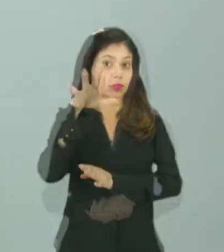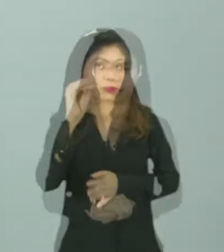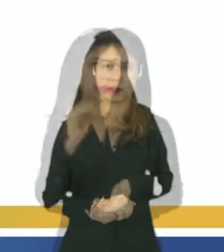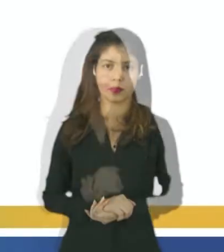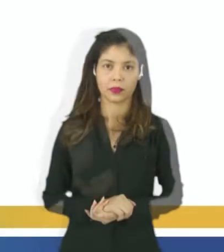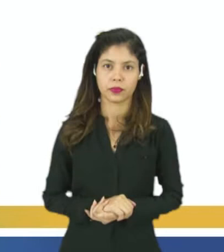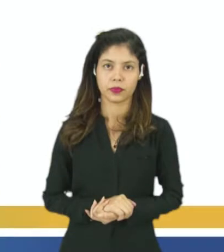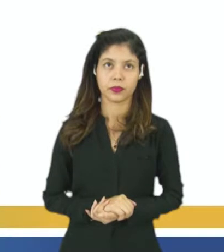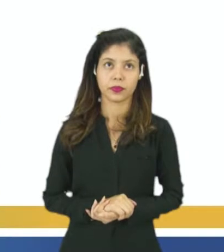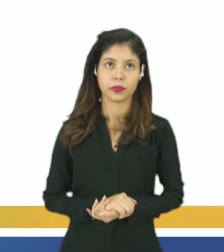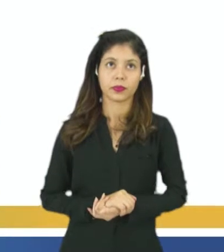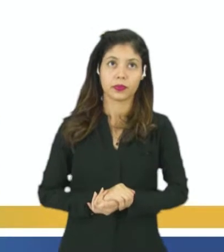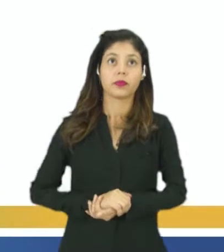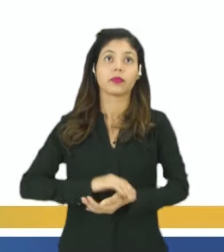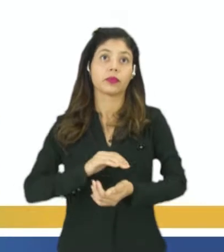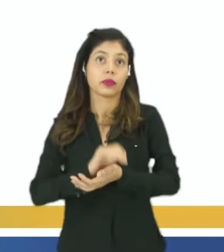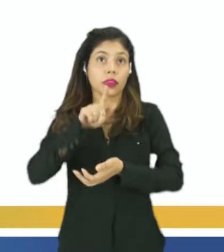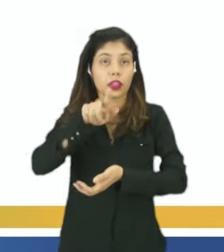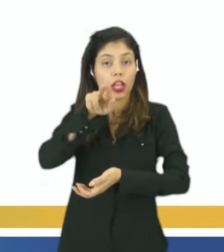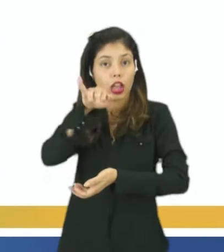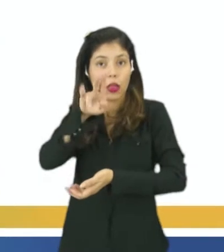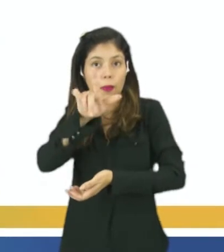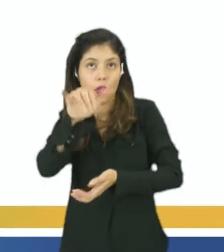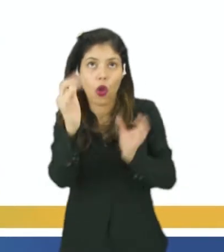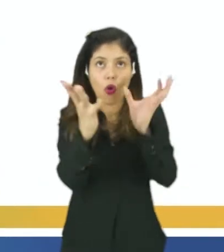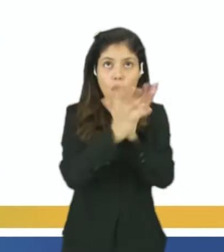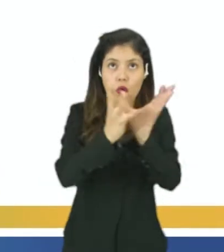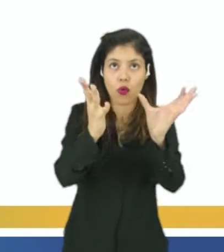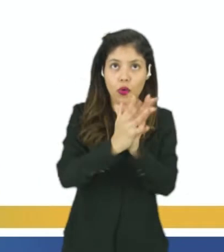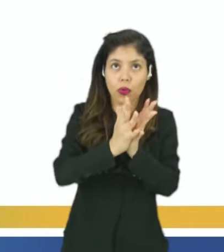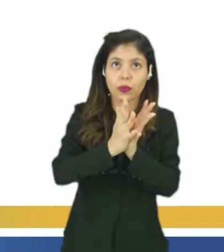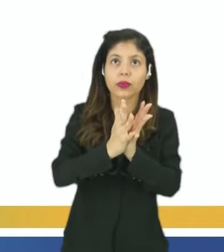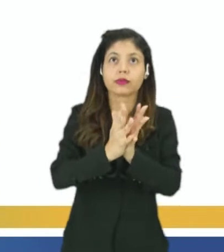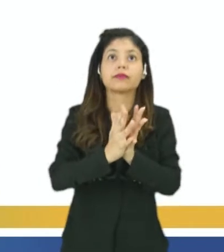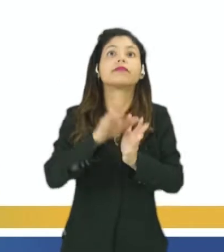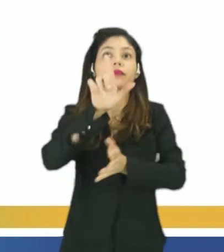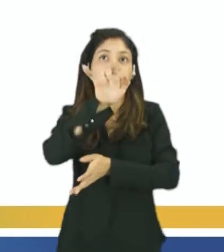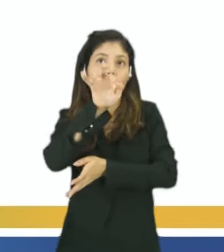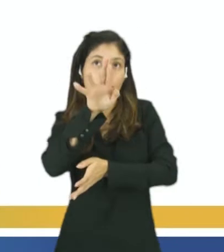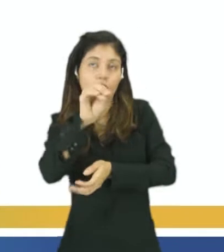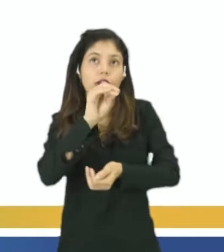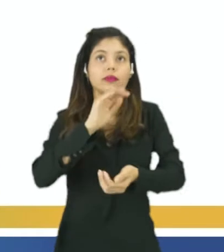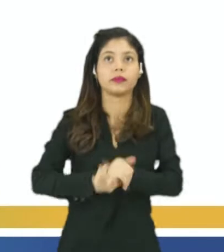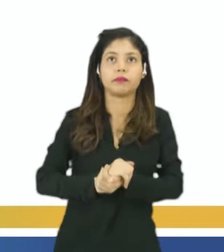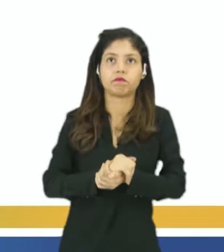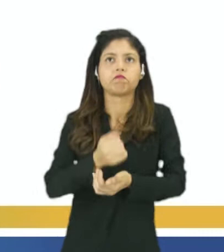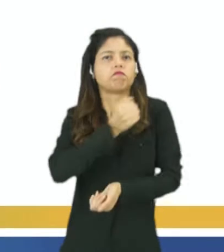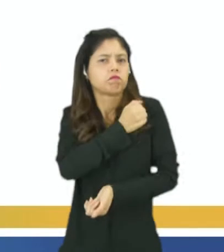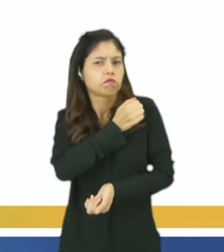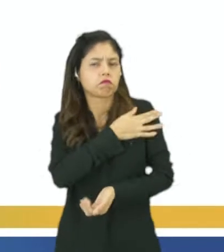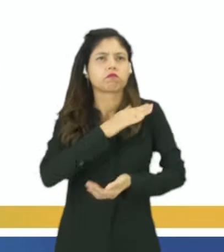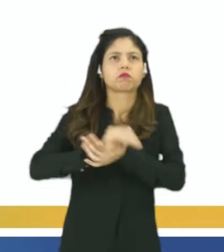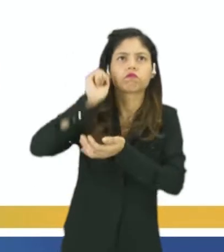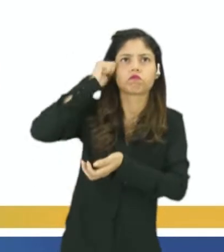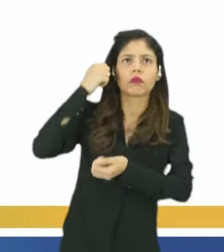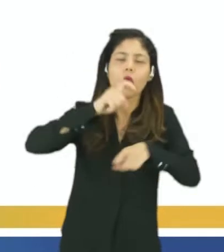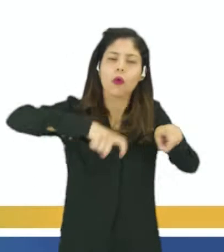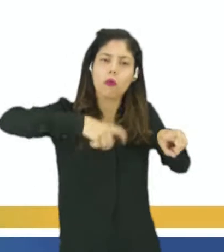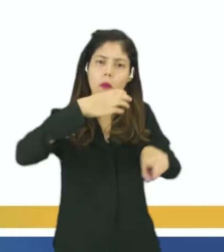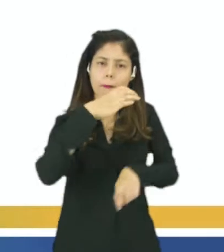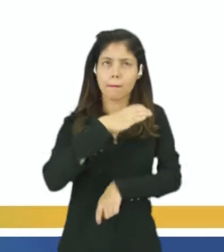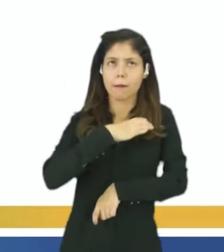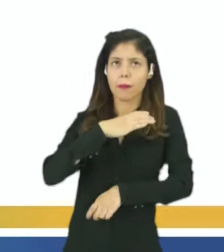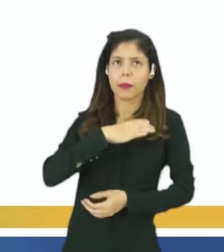Brasil. Quilombolas são grupos étnicos com preponderância da população negra rural ou urbana que